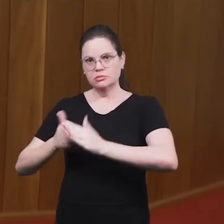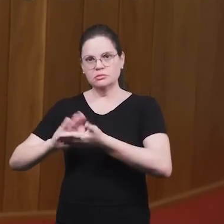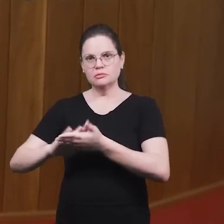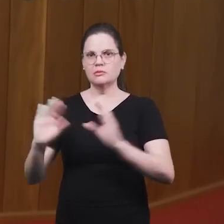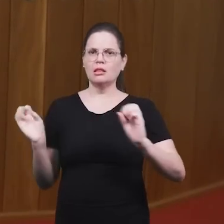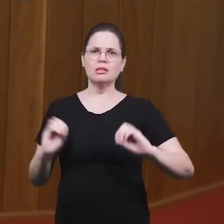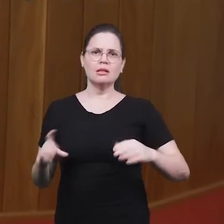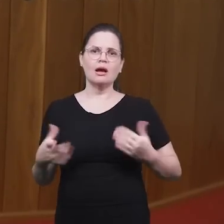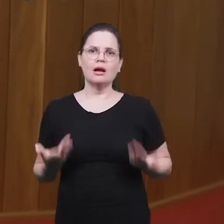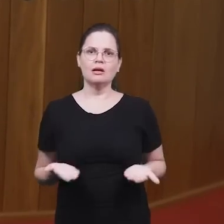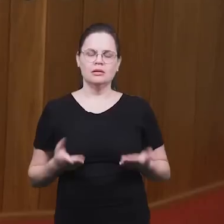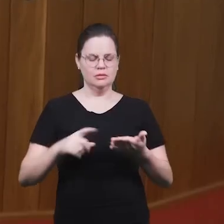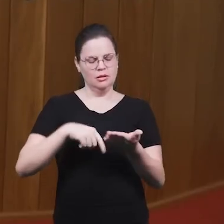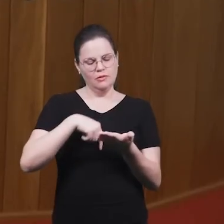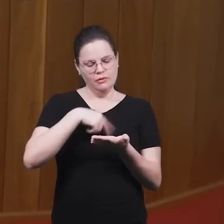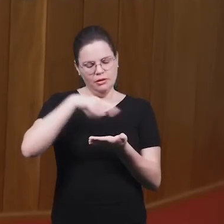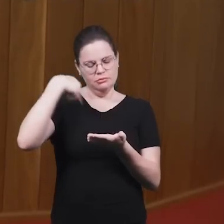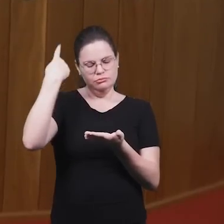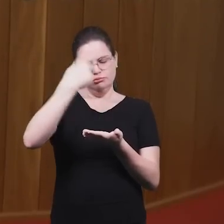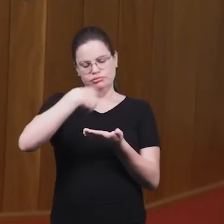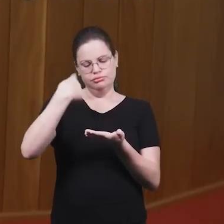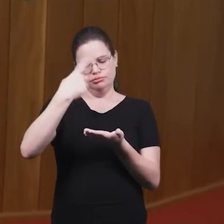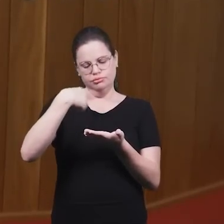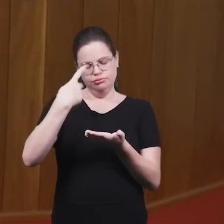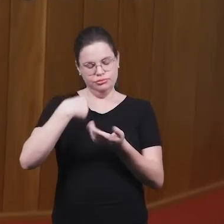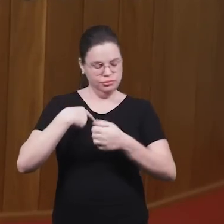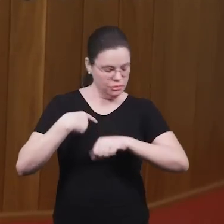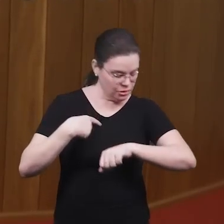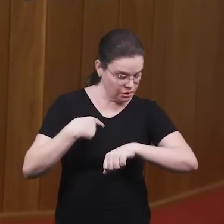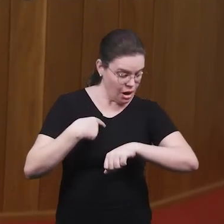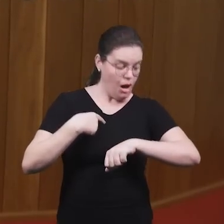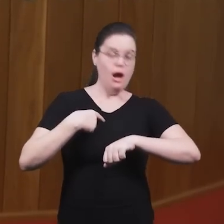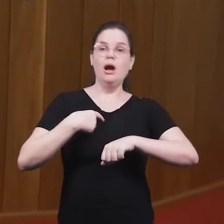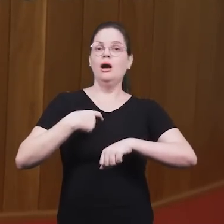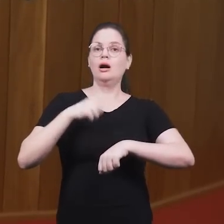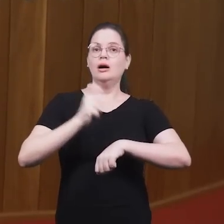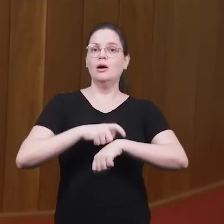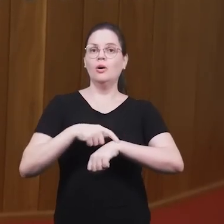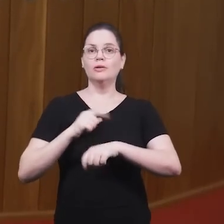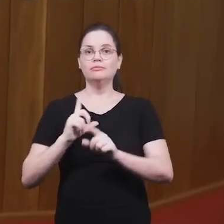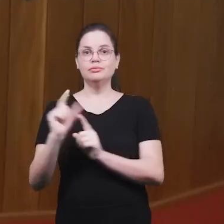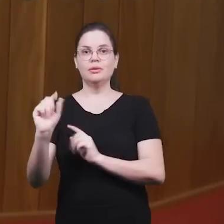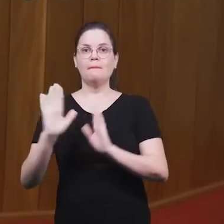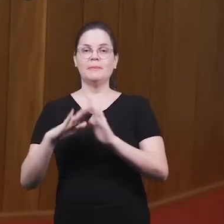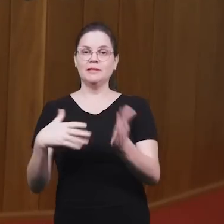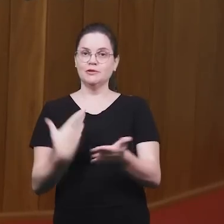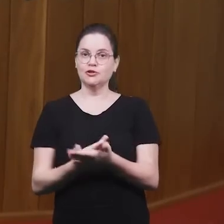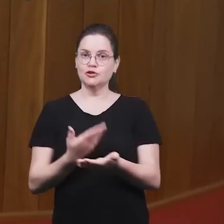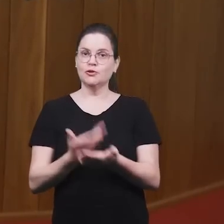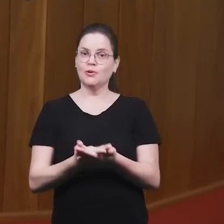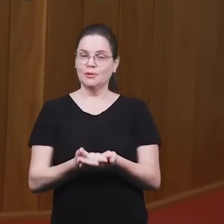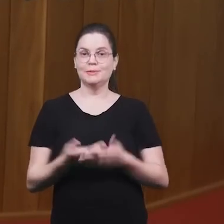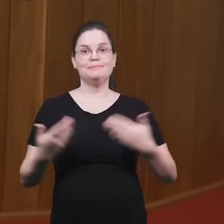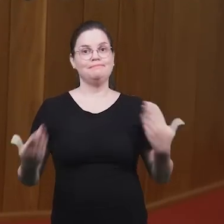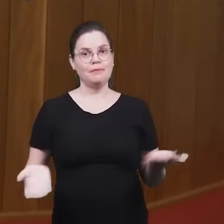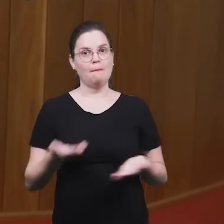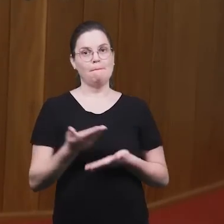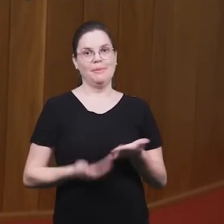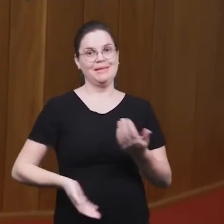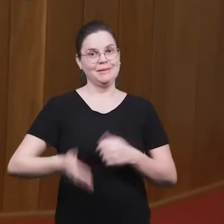vai passando e aí já dá hora de ir para a escola. Além disso, a gente tem,